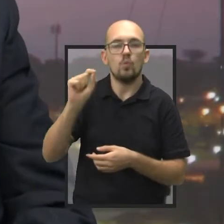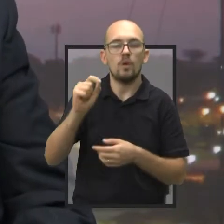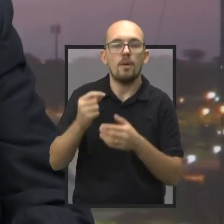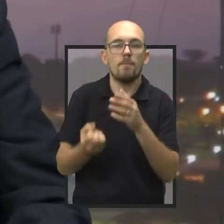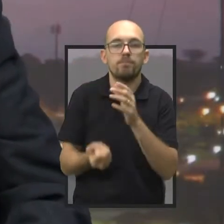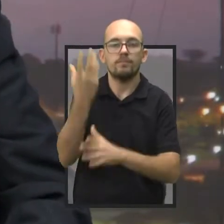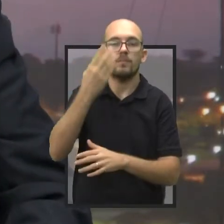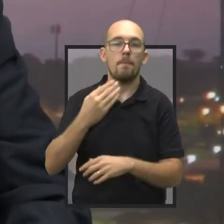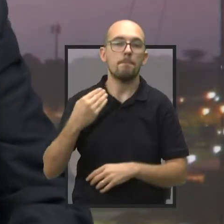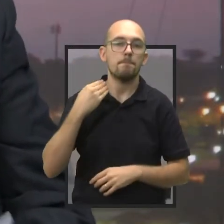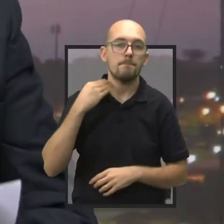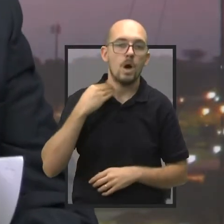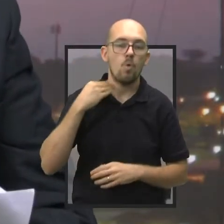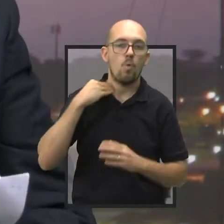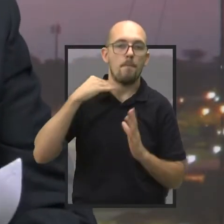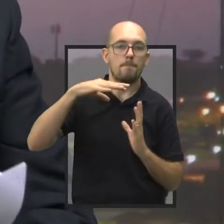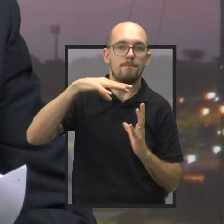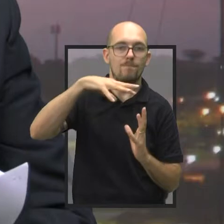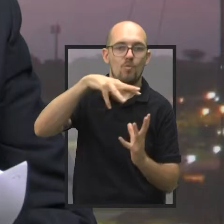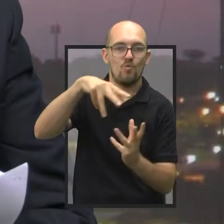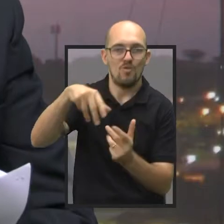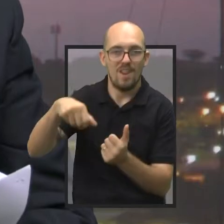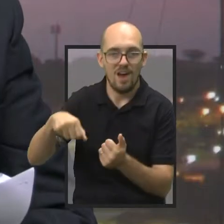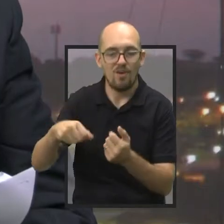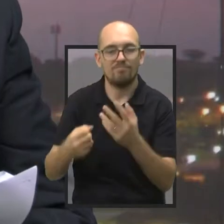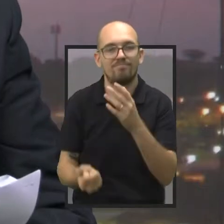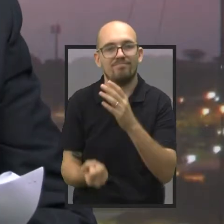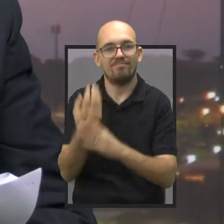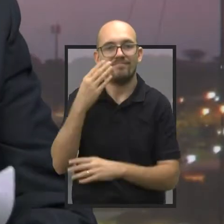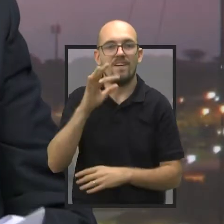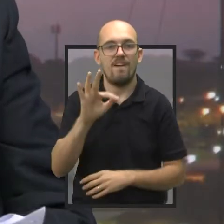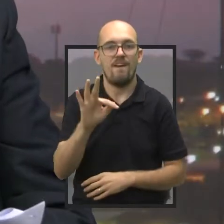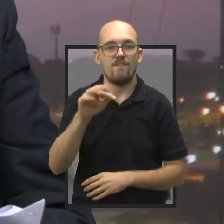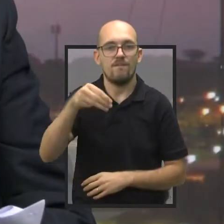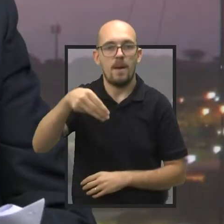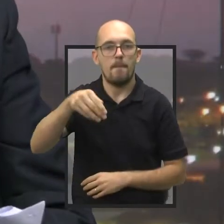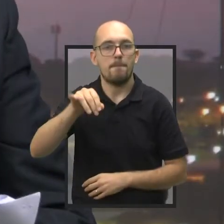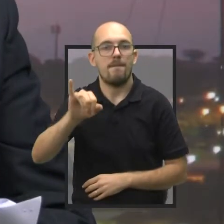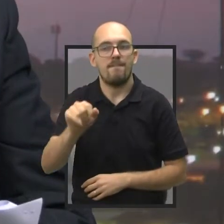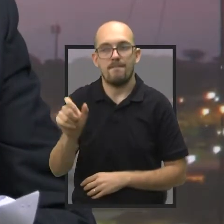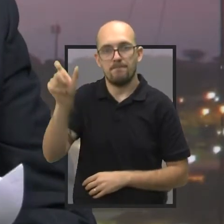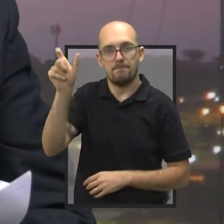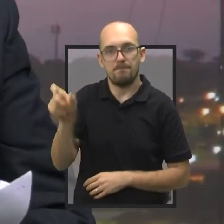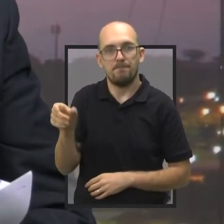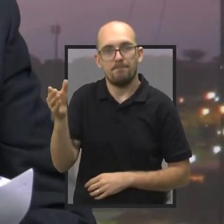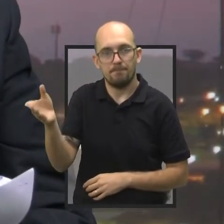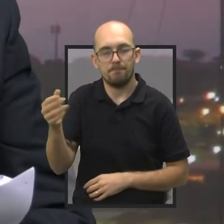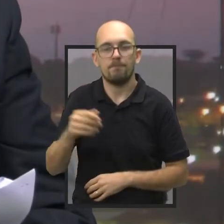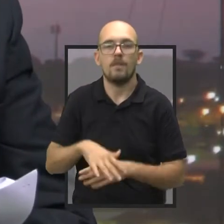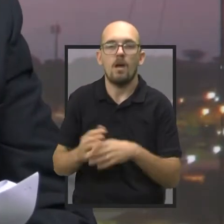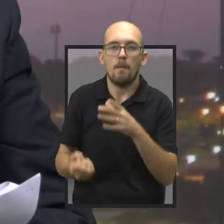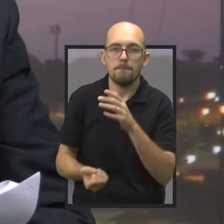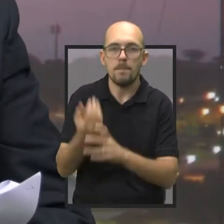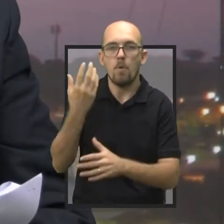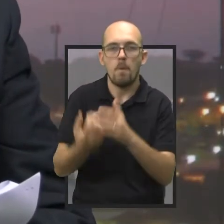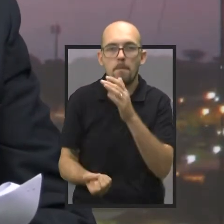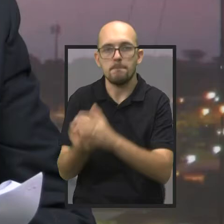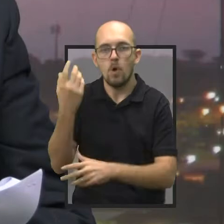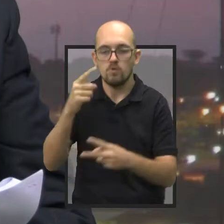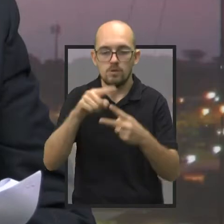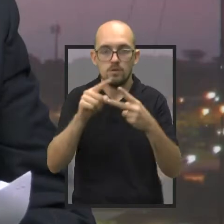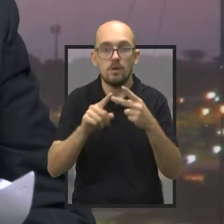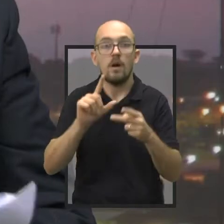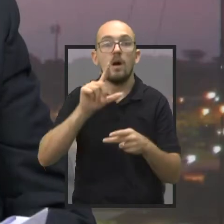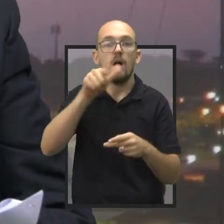Mundial e o FMI. Então, a partir dessa criação que as indústrias começaram